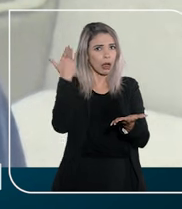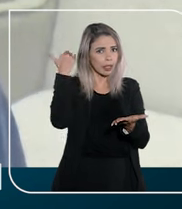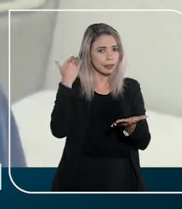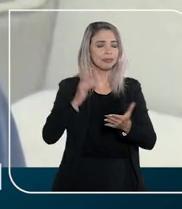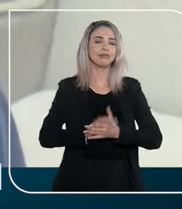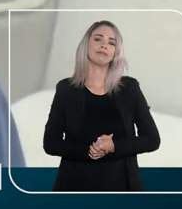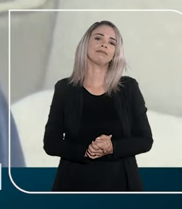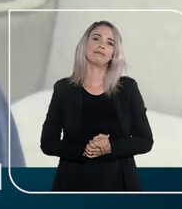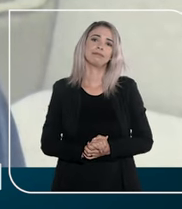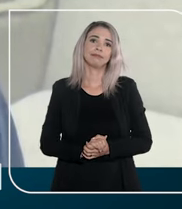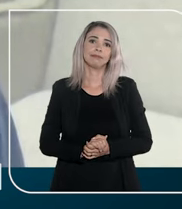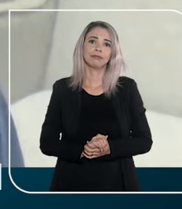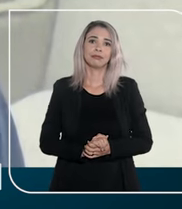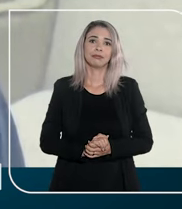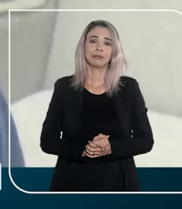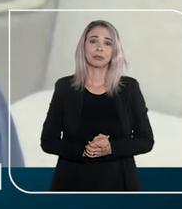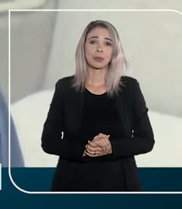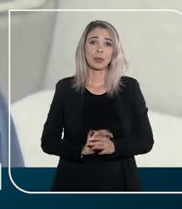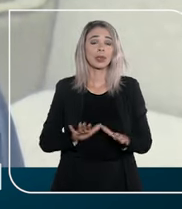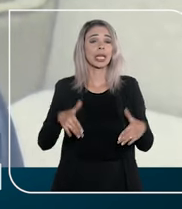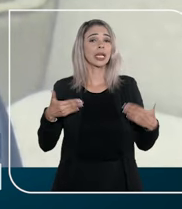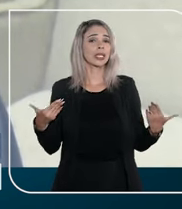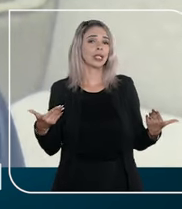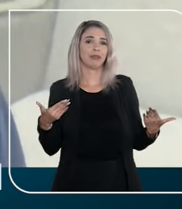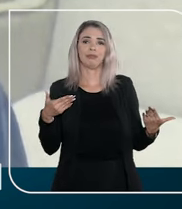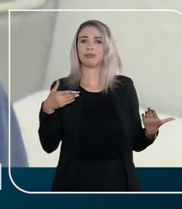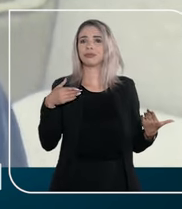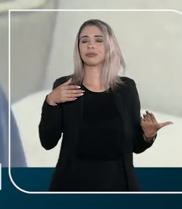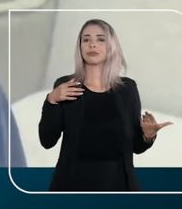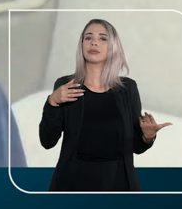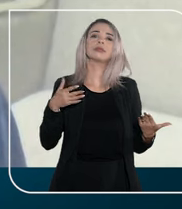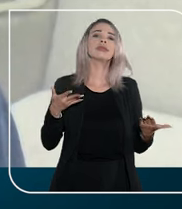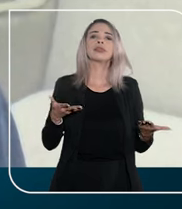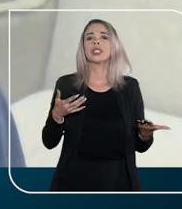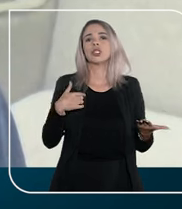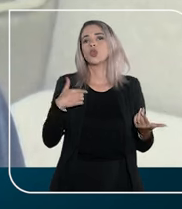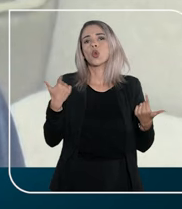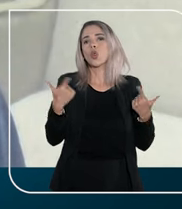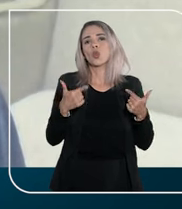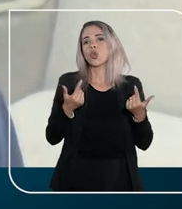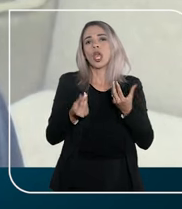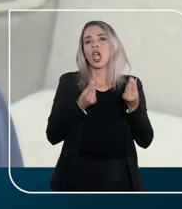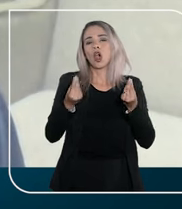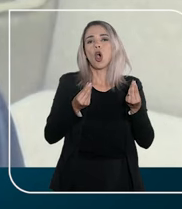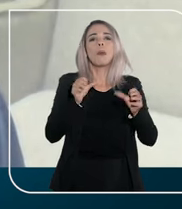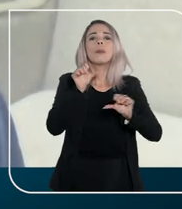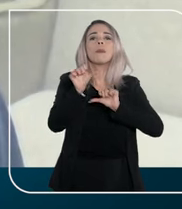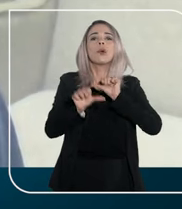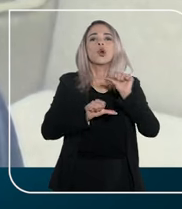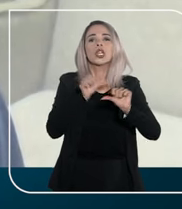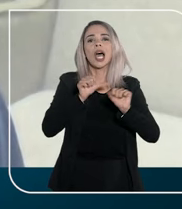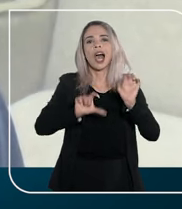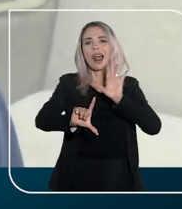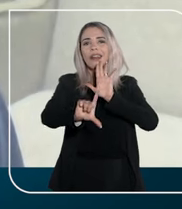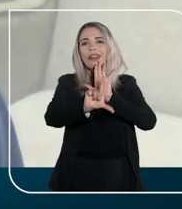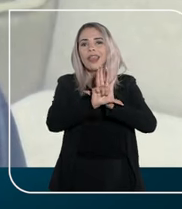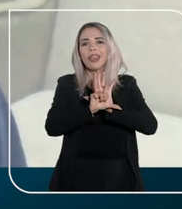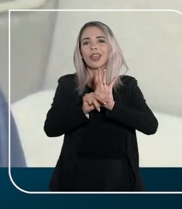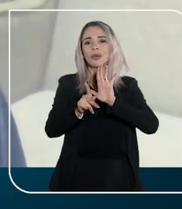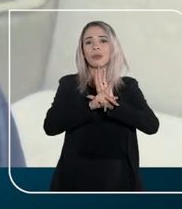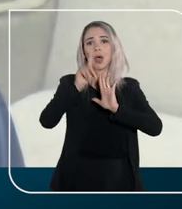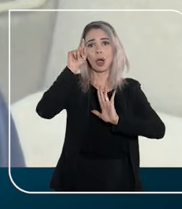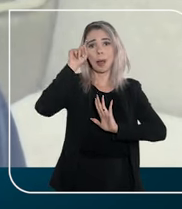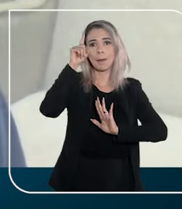Veja só, nesse caso não há como se revogar a previsão legal que